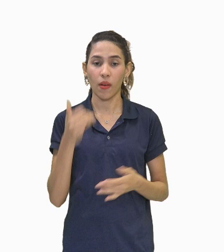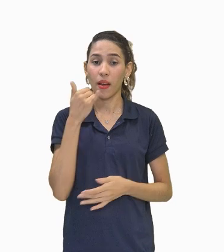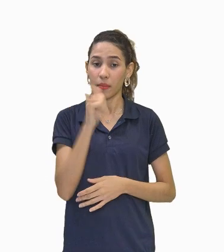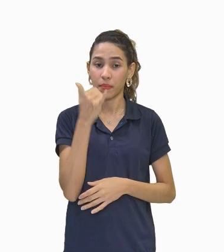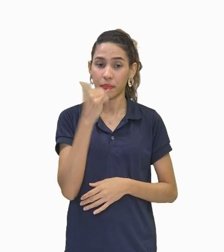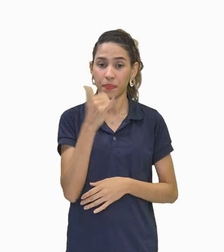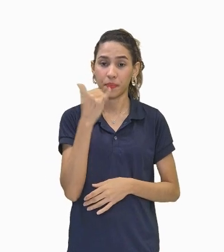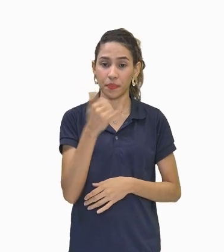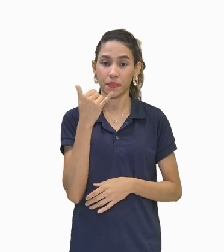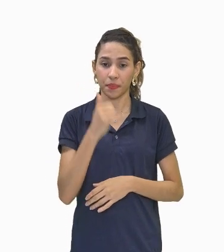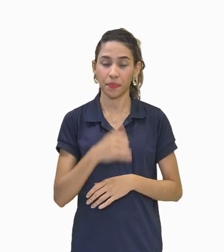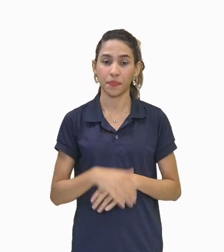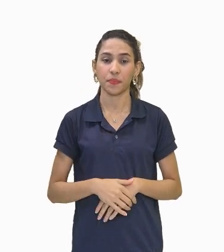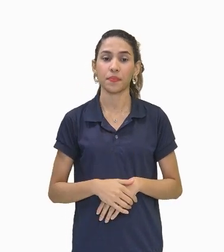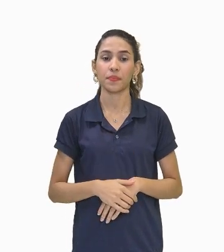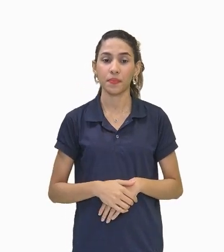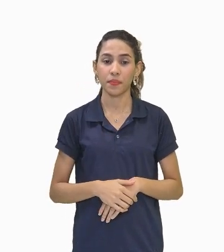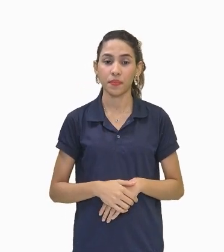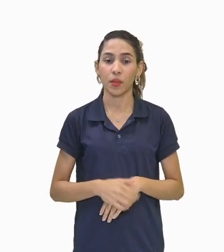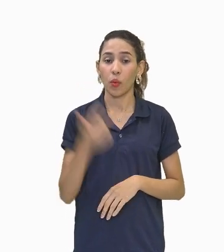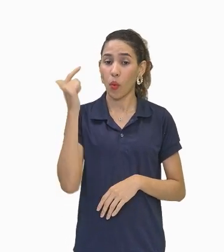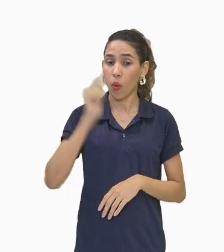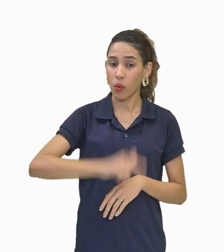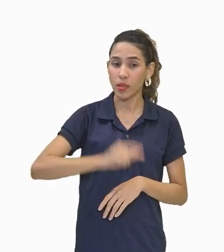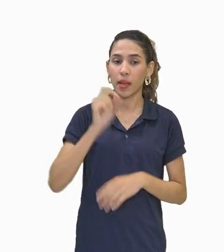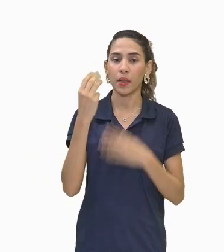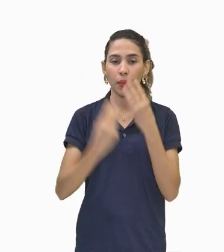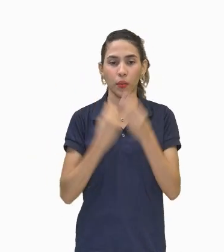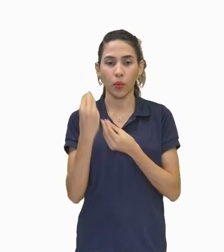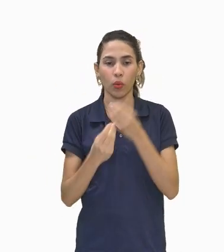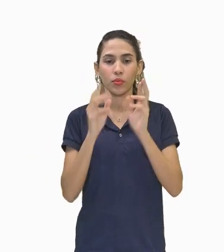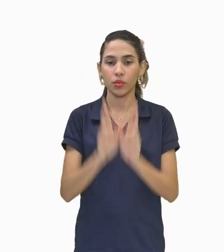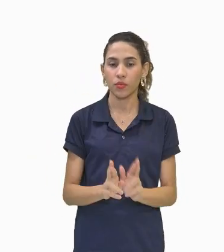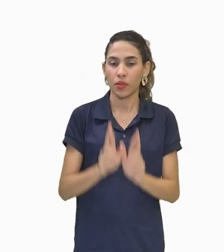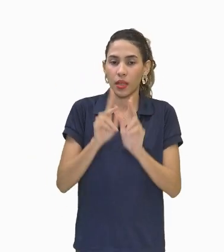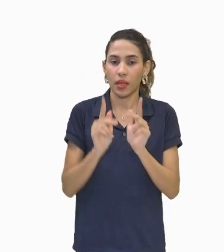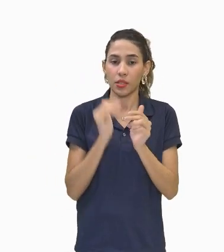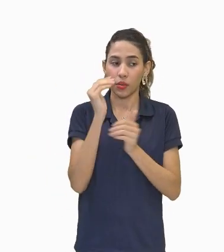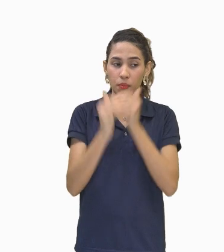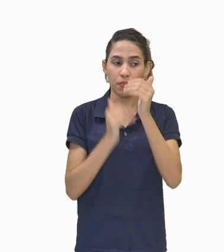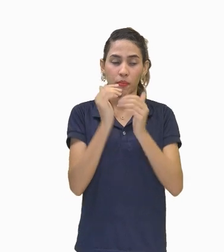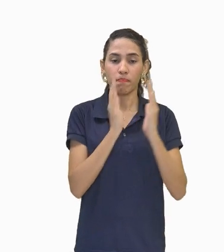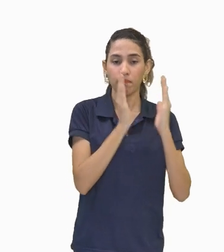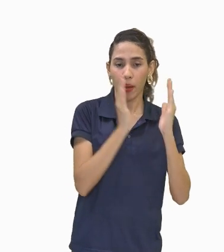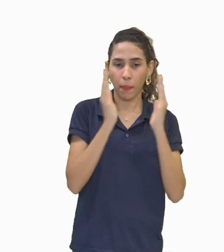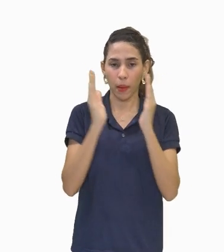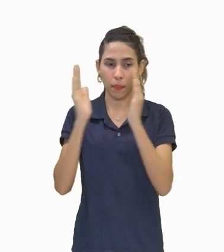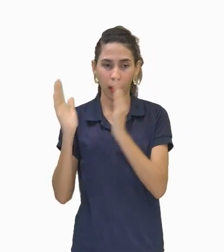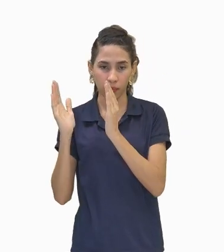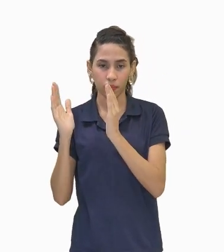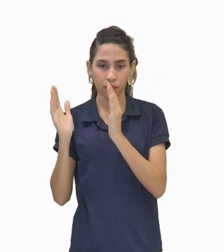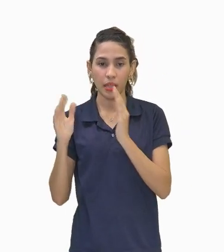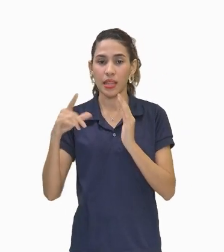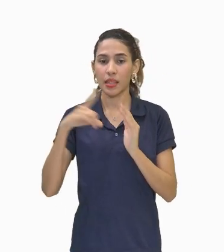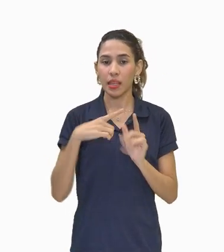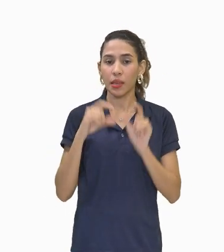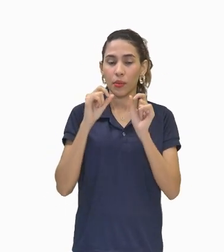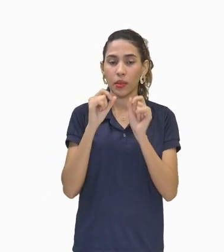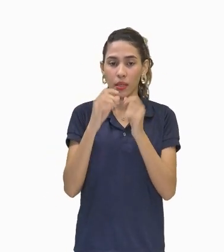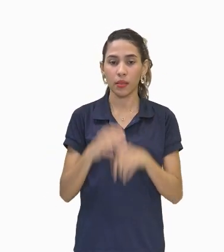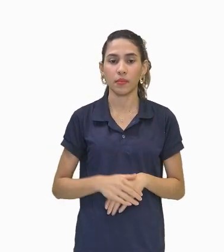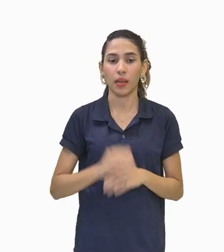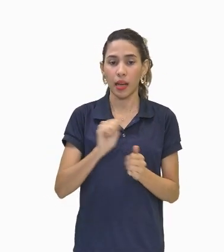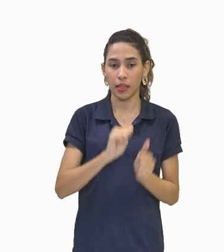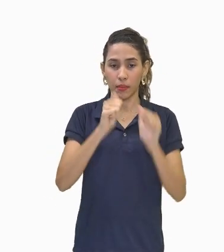diferentes processos que envolvem a conversão de outras formas de energia, como a energia